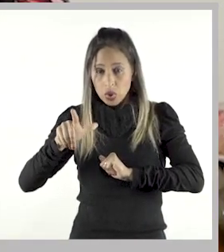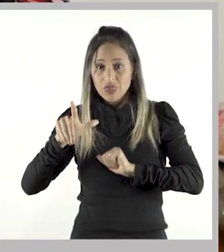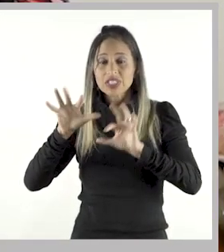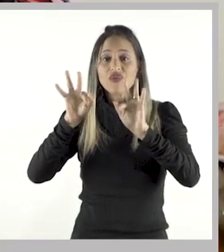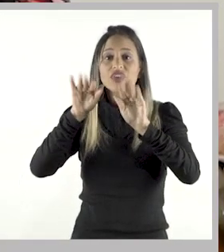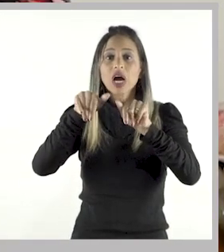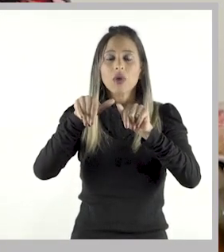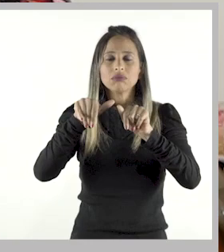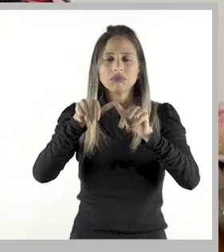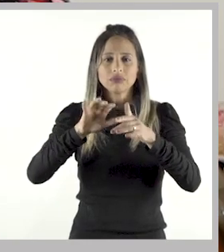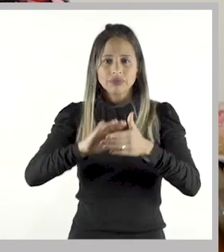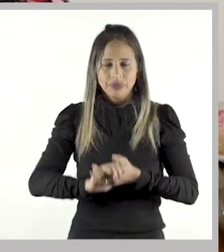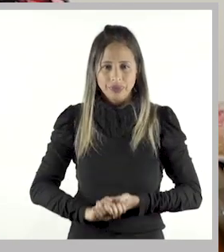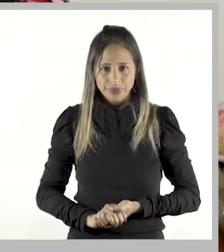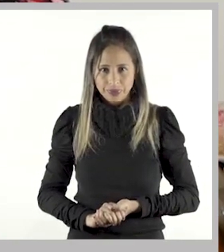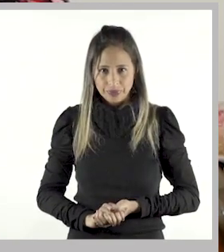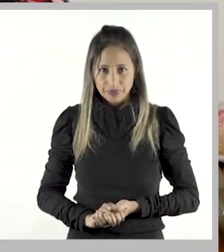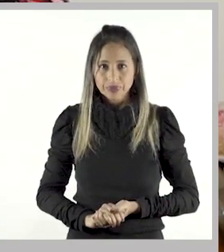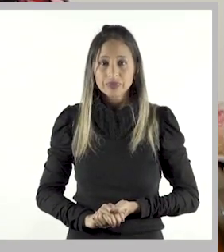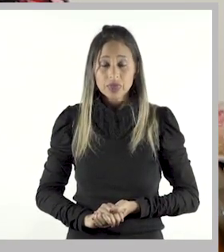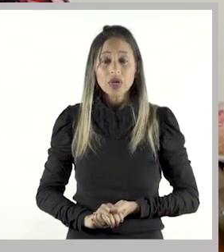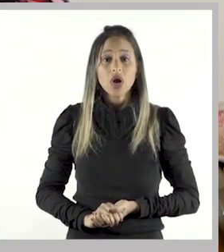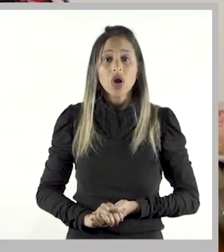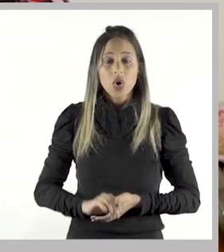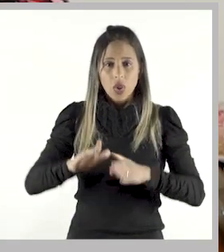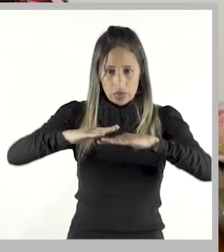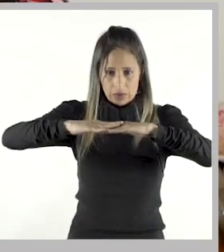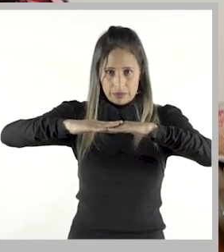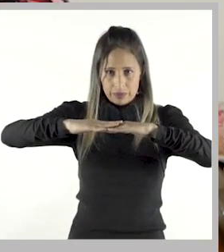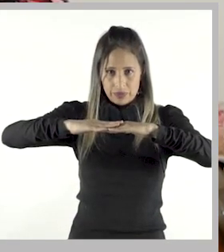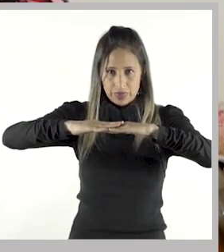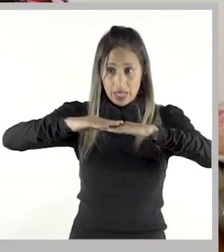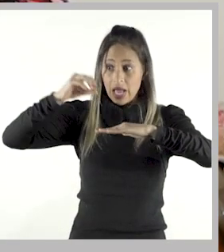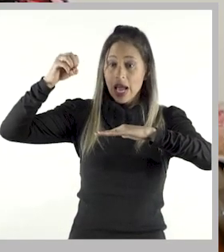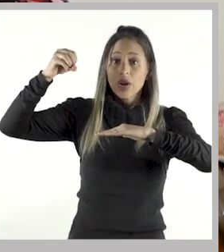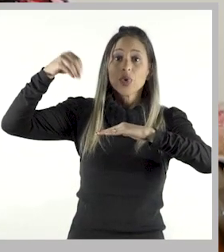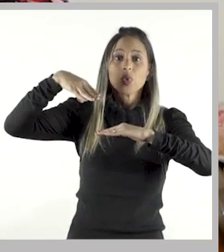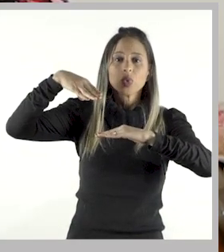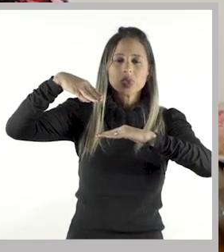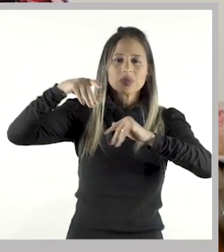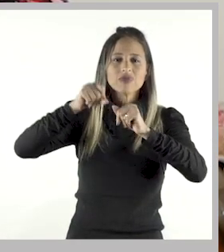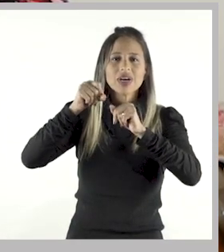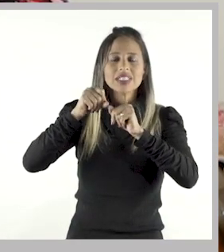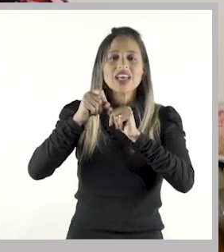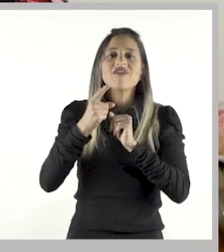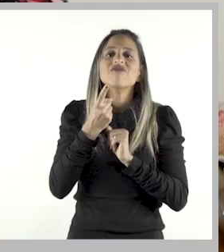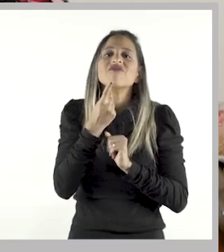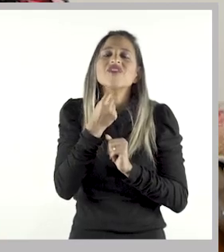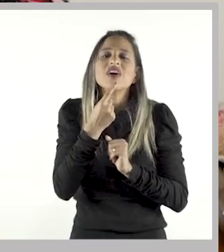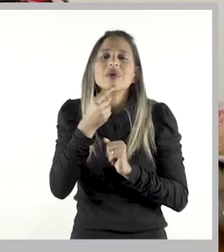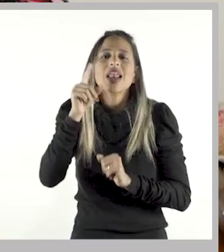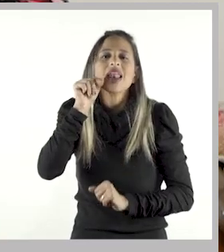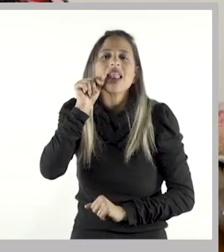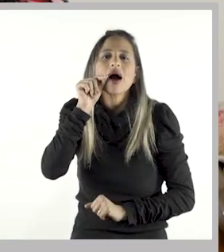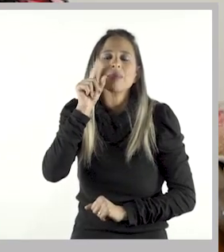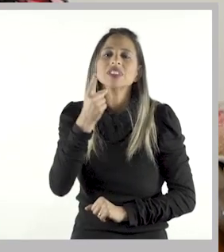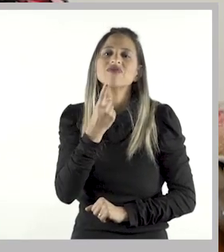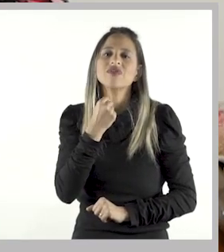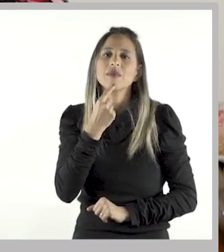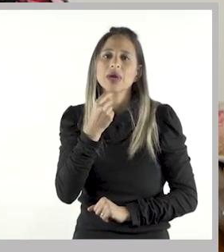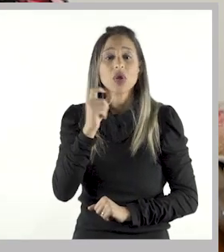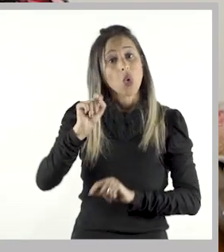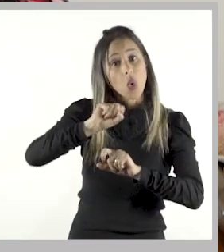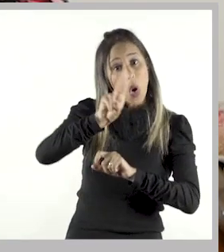Eu coloquei o desenho agora na mesa de luz e vou passar ele num lápis vermelho. Eu gosto de usar o lápis vermelho ou o azul, porque quando a gente vai